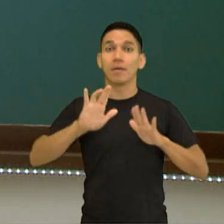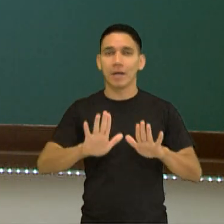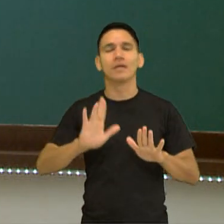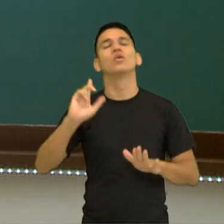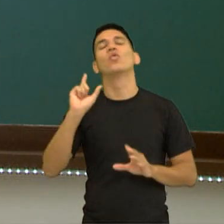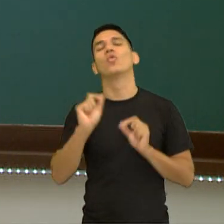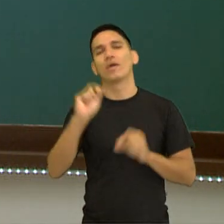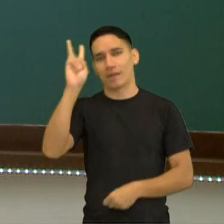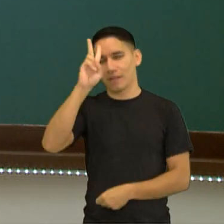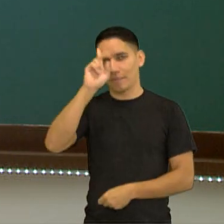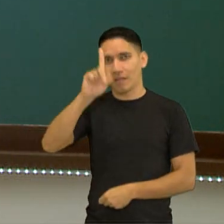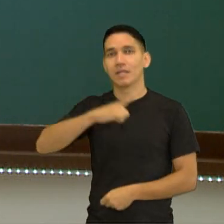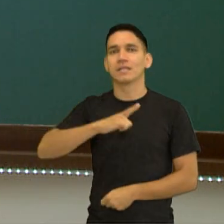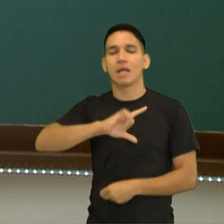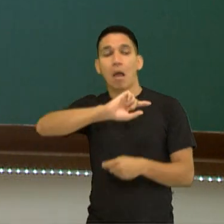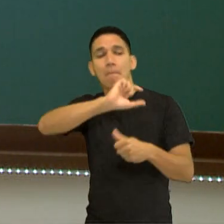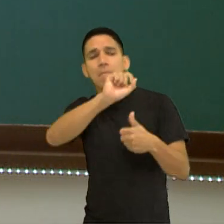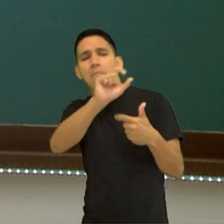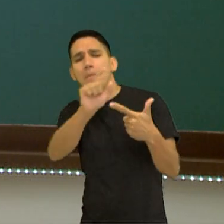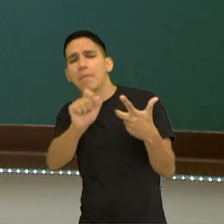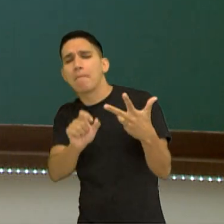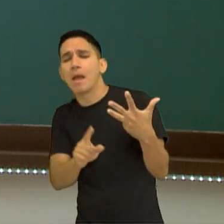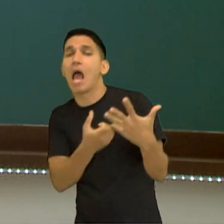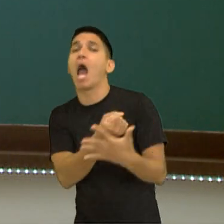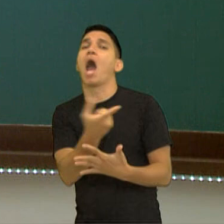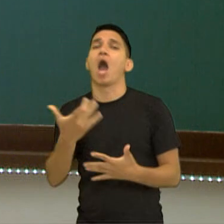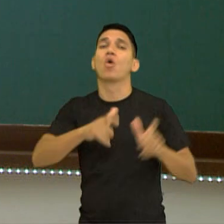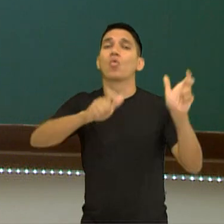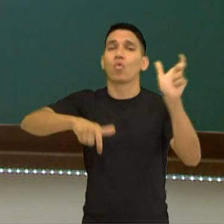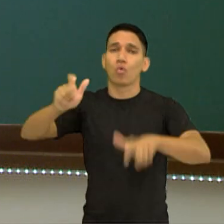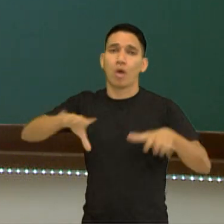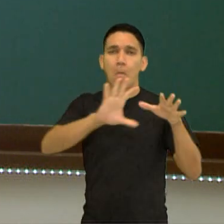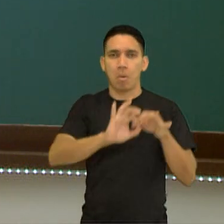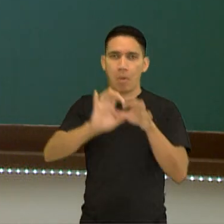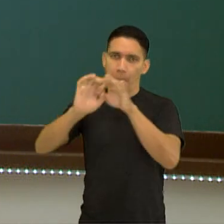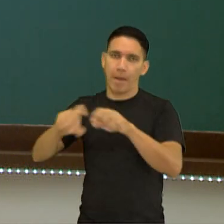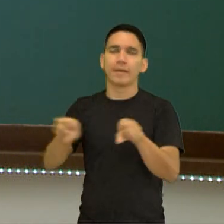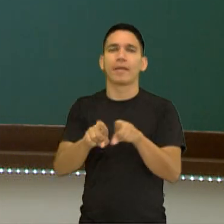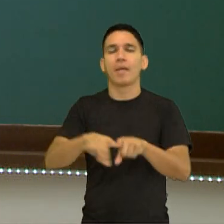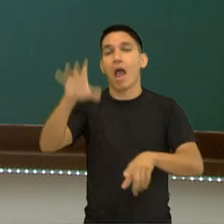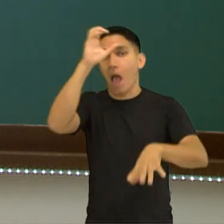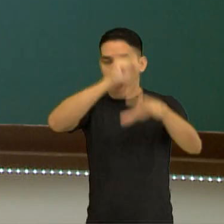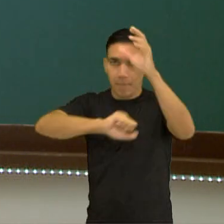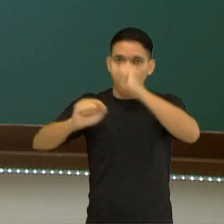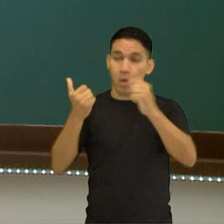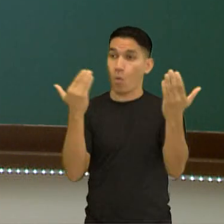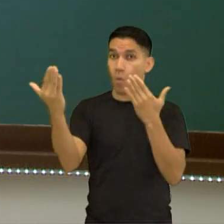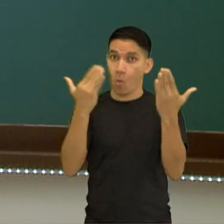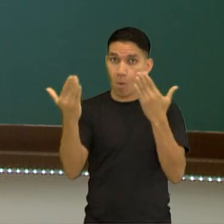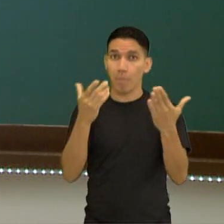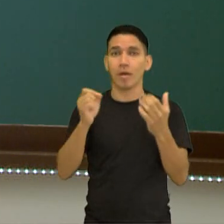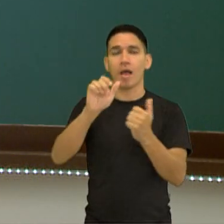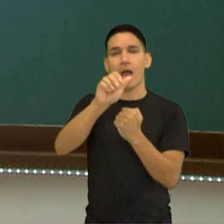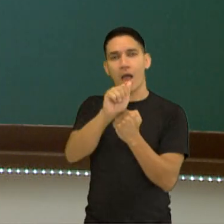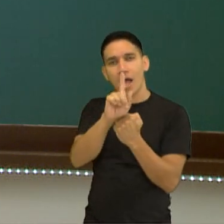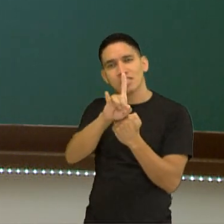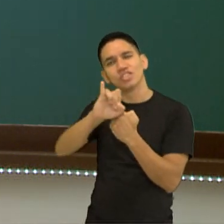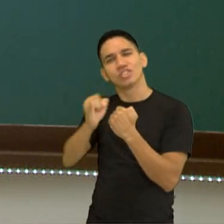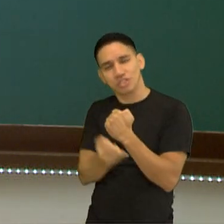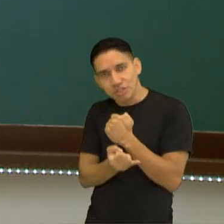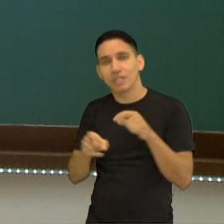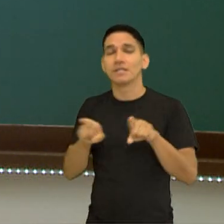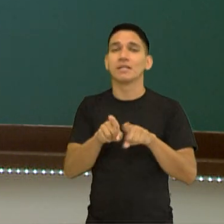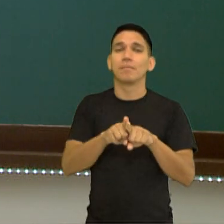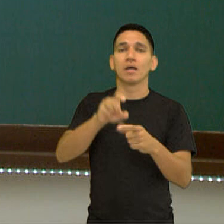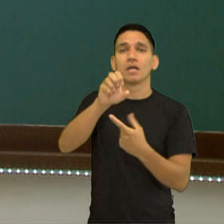alguns mascotes de alguns Jogos Olímpicos, aprendemos os graus do comparativo com os adjetivos longos e aprendemos o superlativo